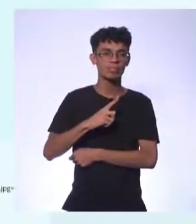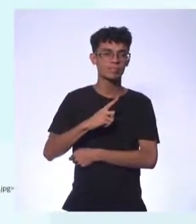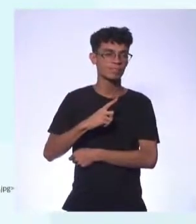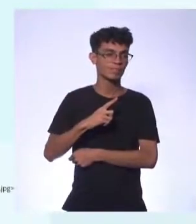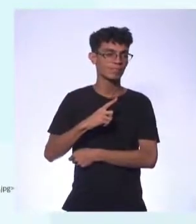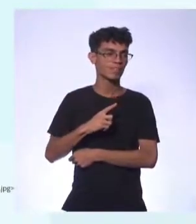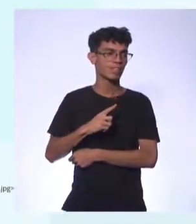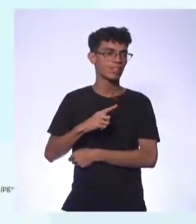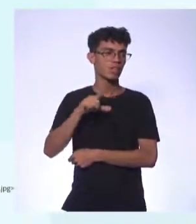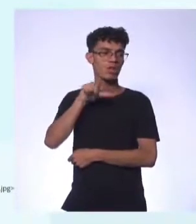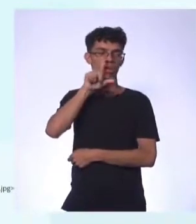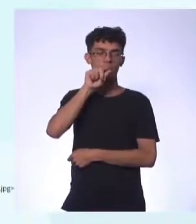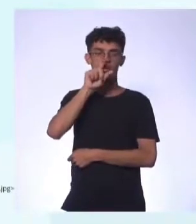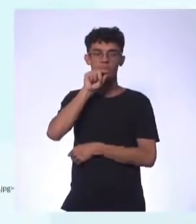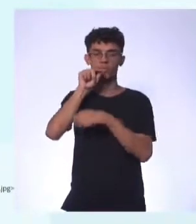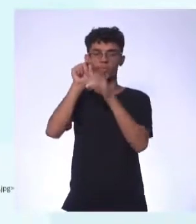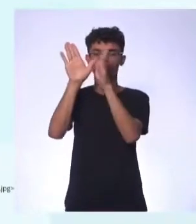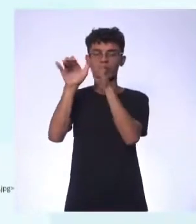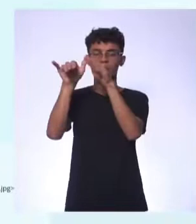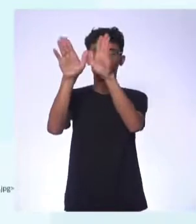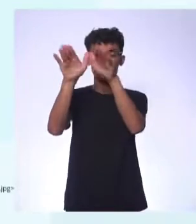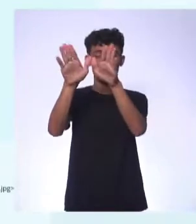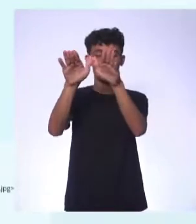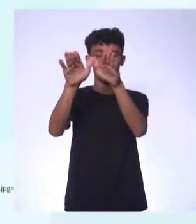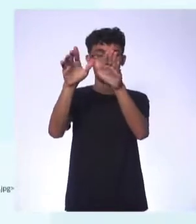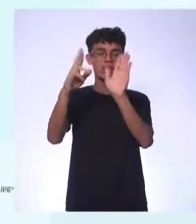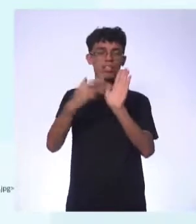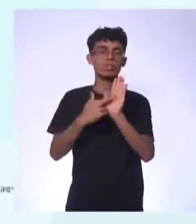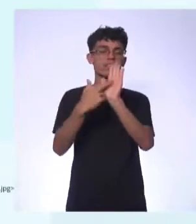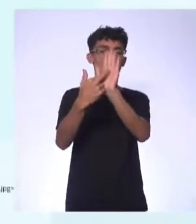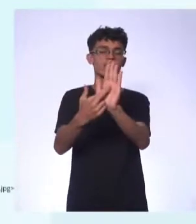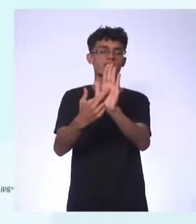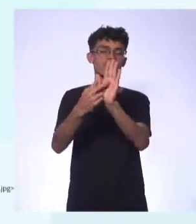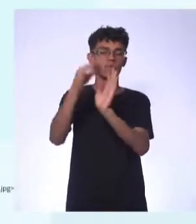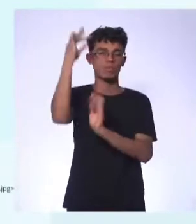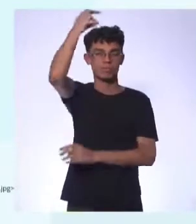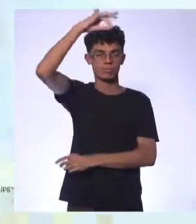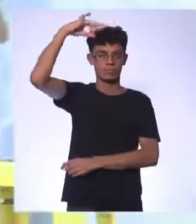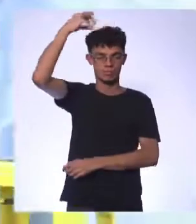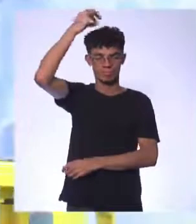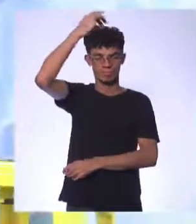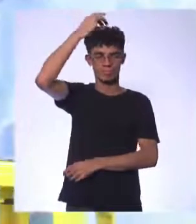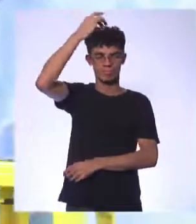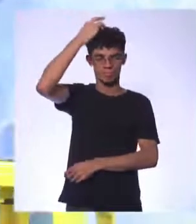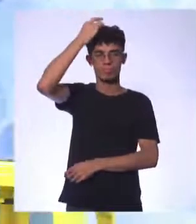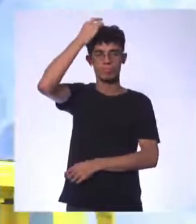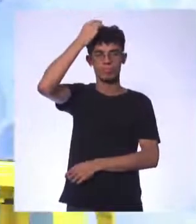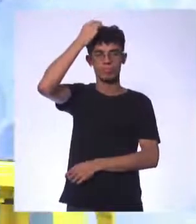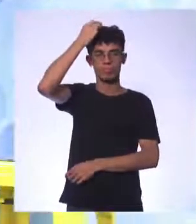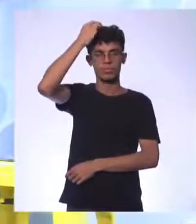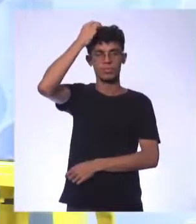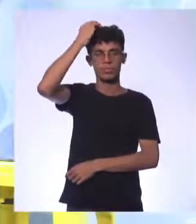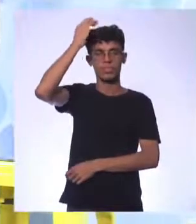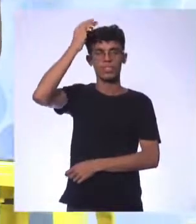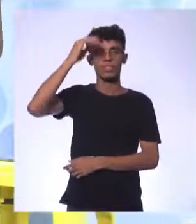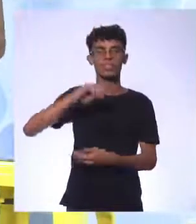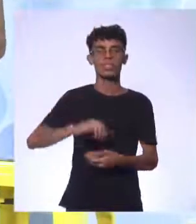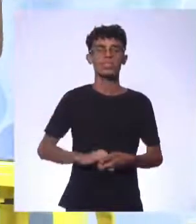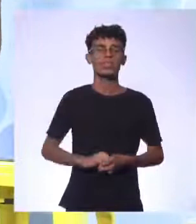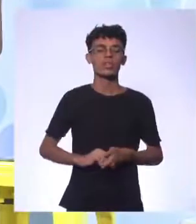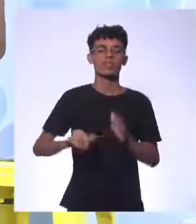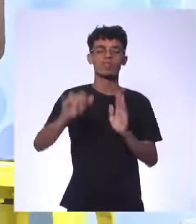que nas religiões cristãs representa o Espírito Santo. Então, vocês vejam a carga de